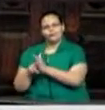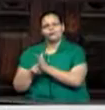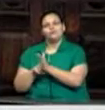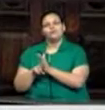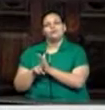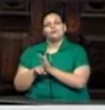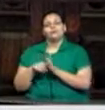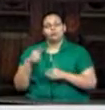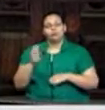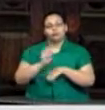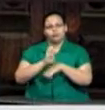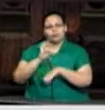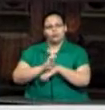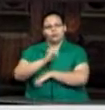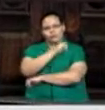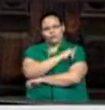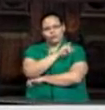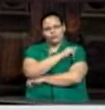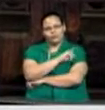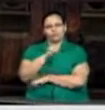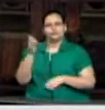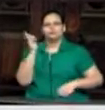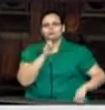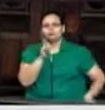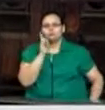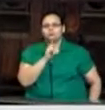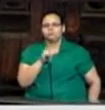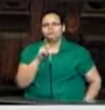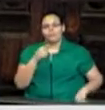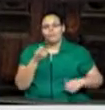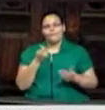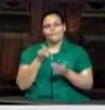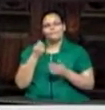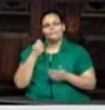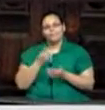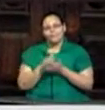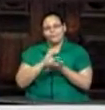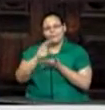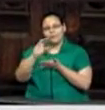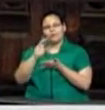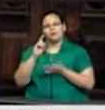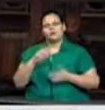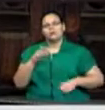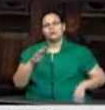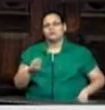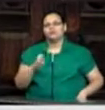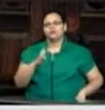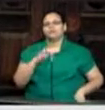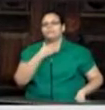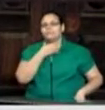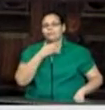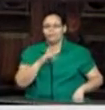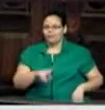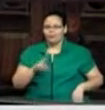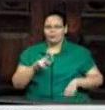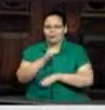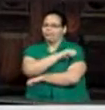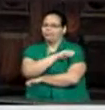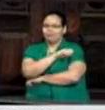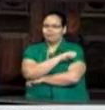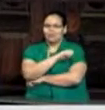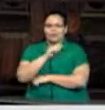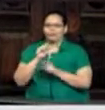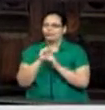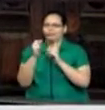fiscal para que o Estado do Rio de Janeiro recupere receita e quem pague a conta dessa crise não sejam os estudantes, não